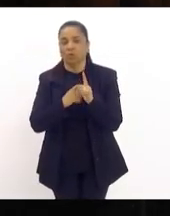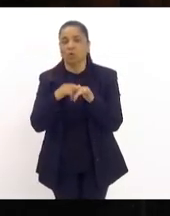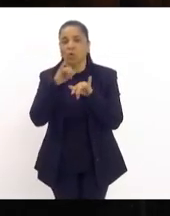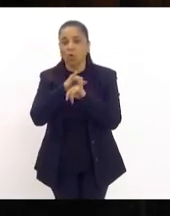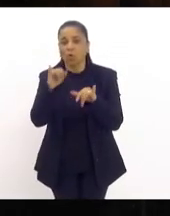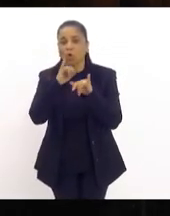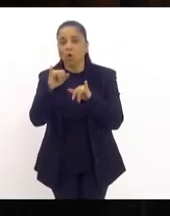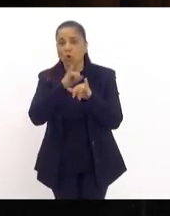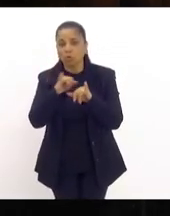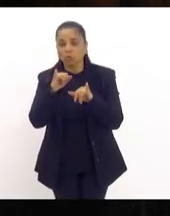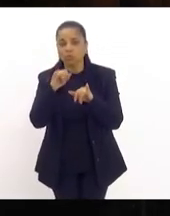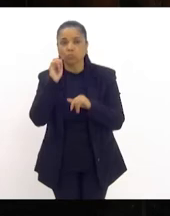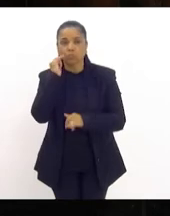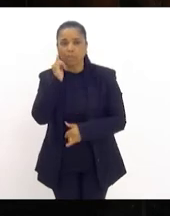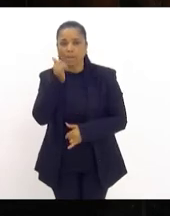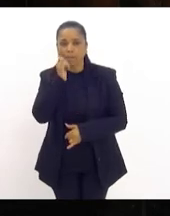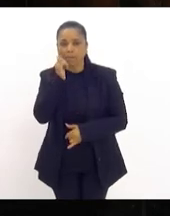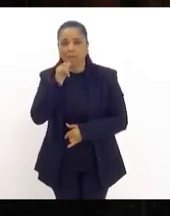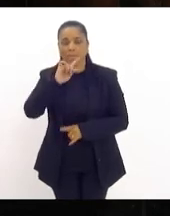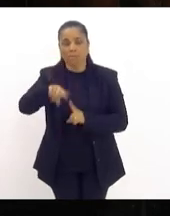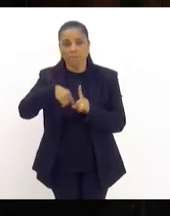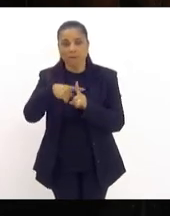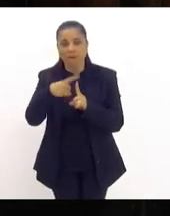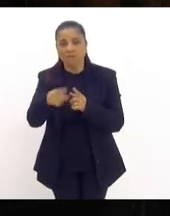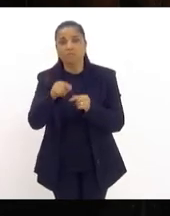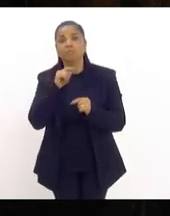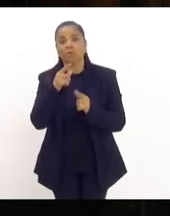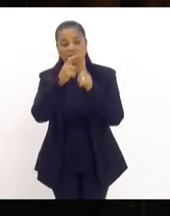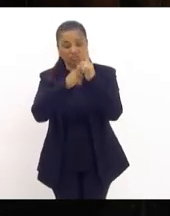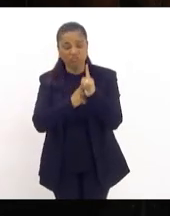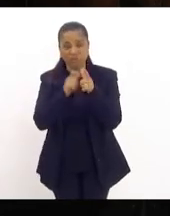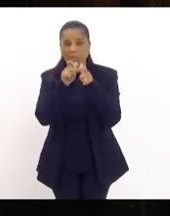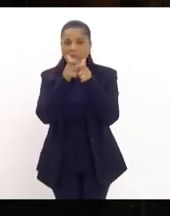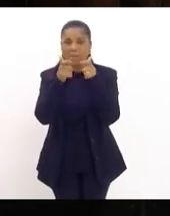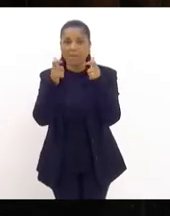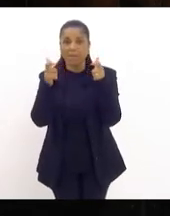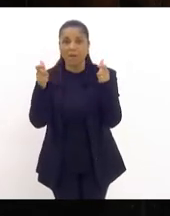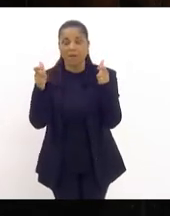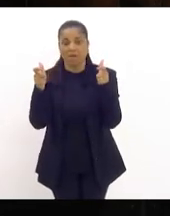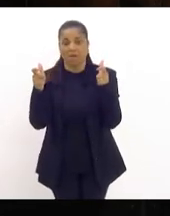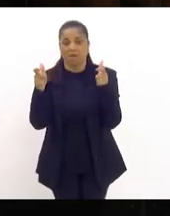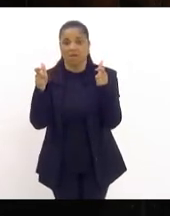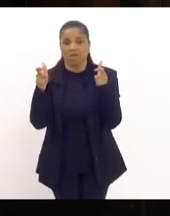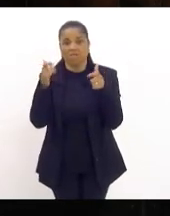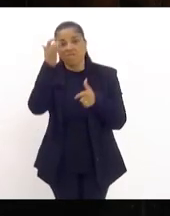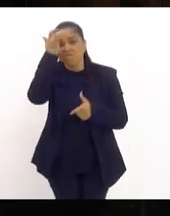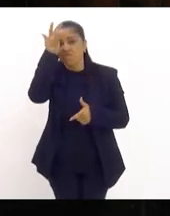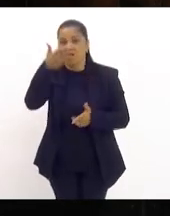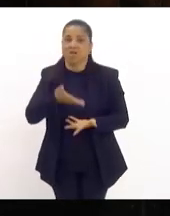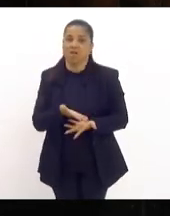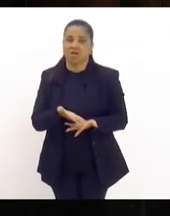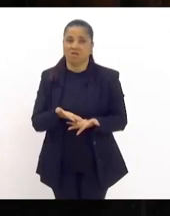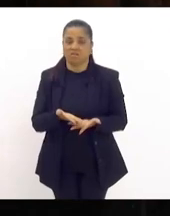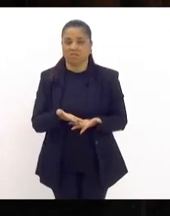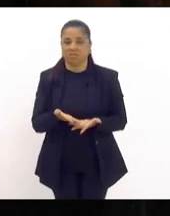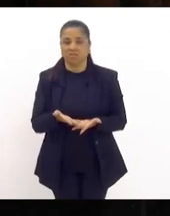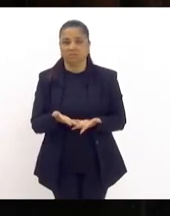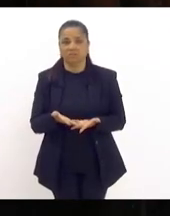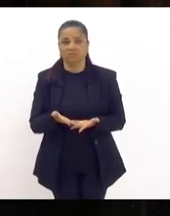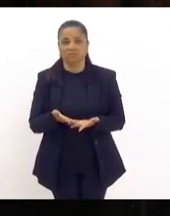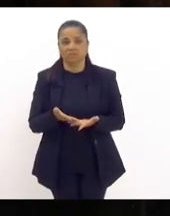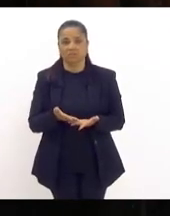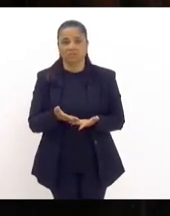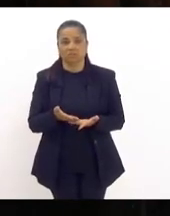a dívida ativa só faz aumentar, porque é muito fácil. Você